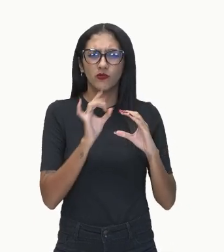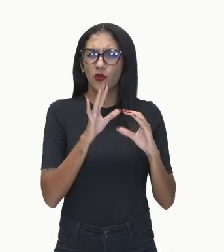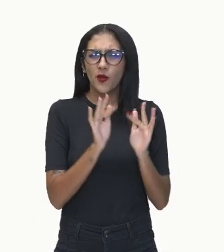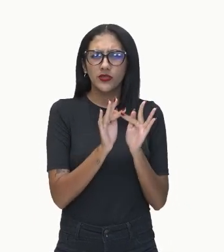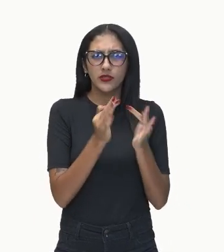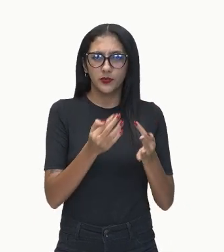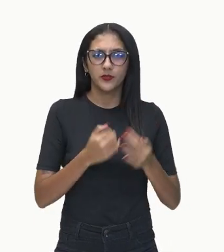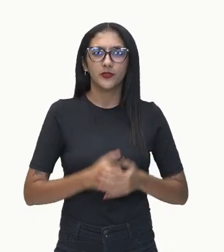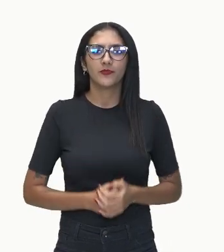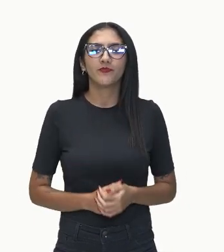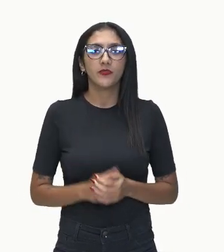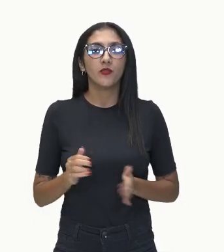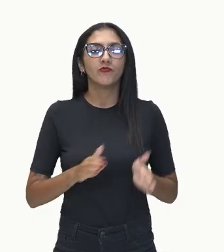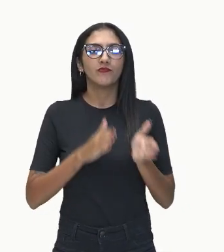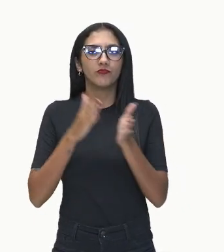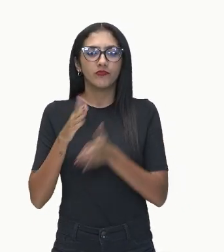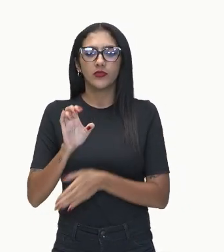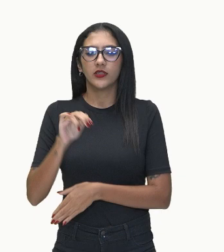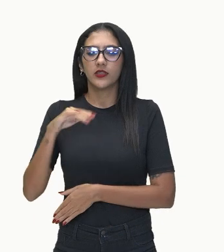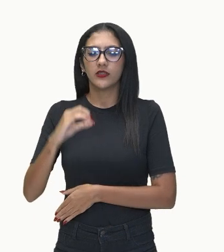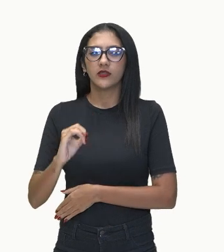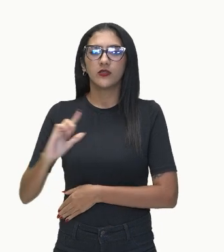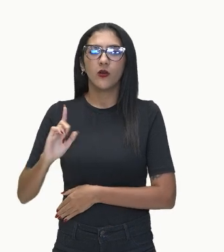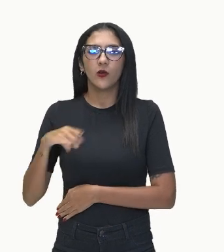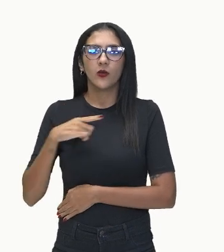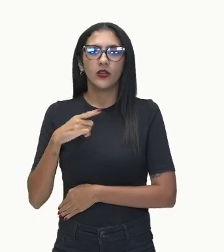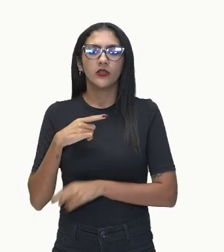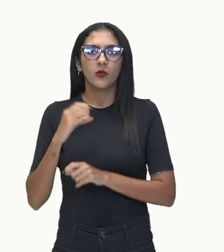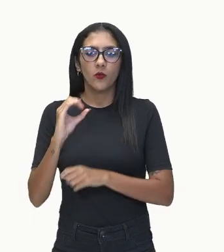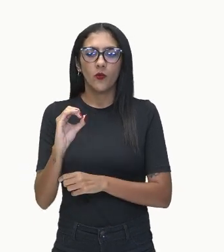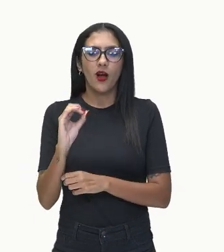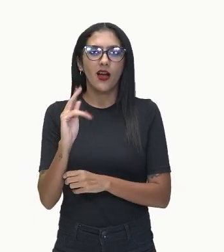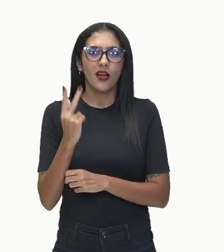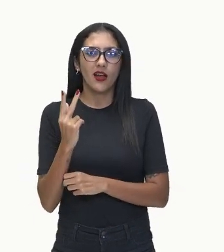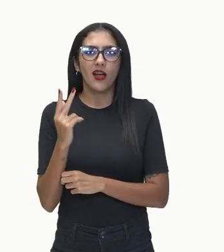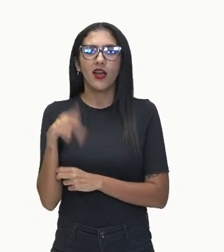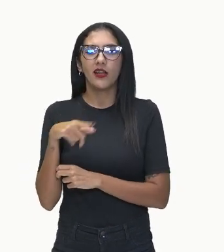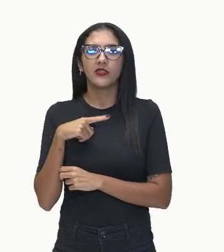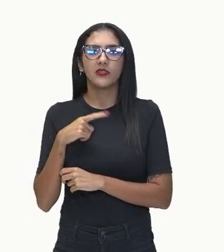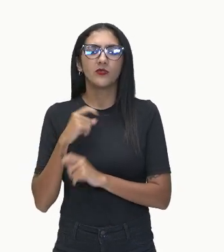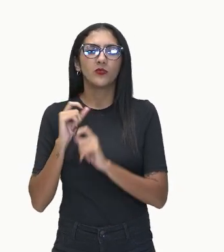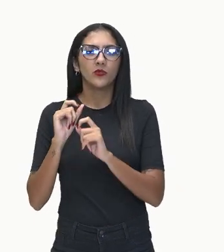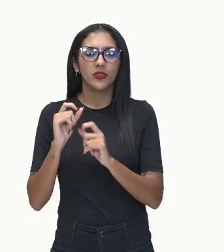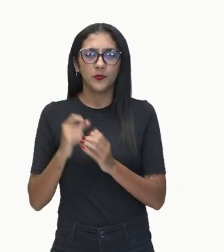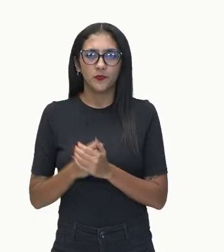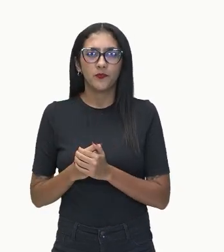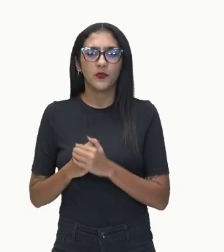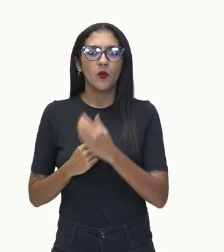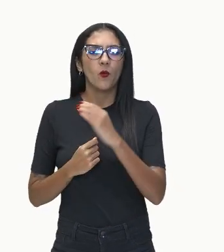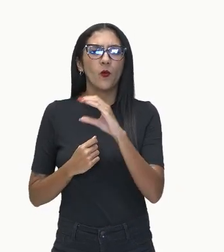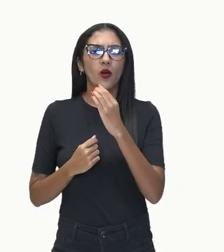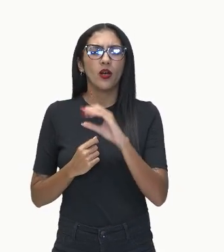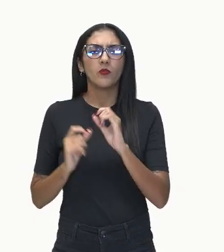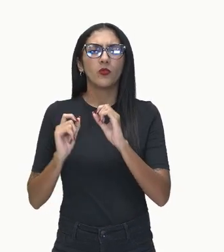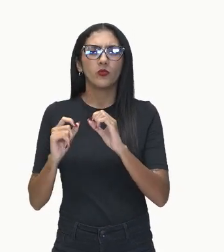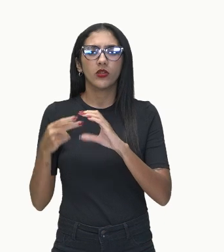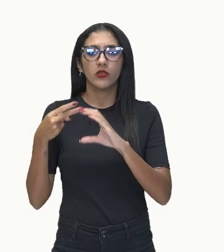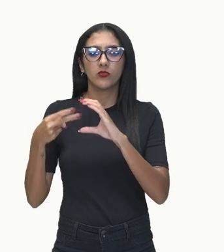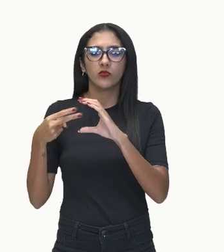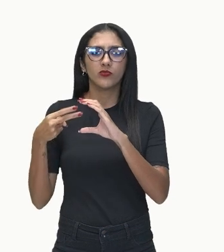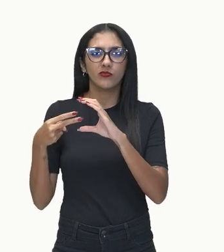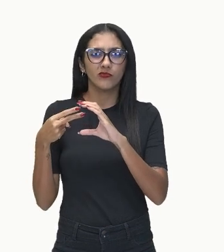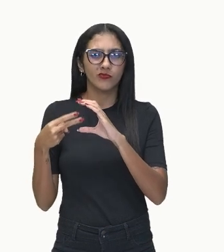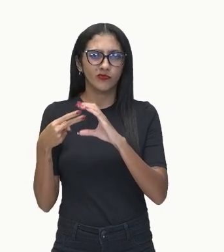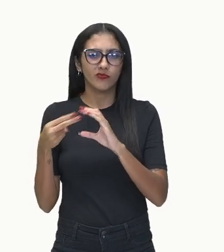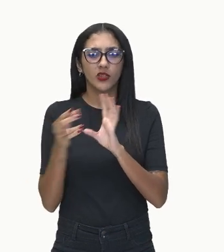O enol, a hidroxila está ligada a um carbono insaturado. E o que é um carbono insaturado? É aquele que